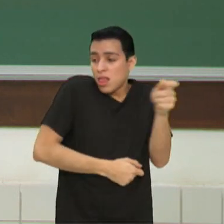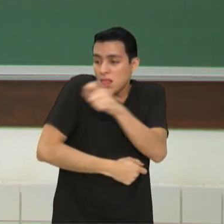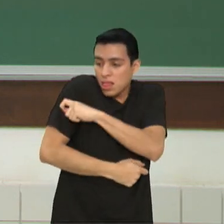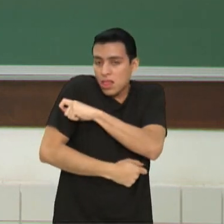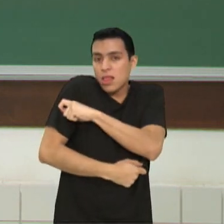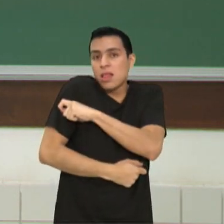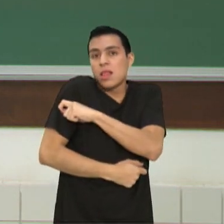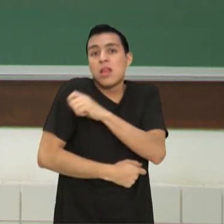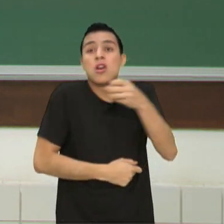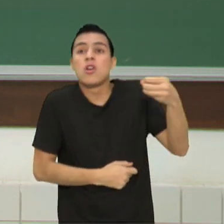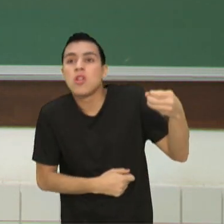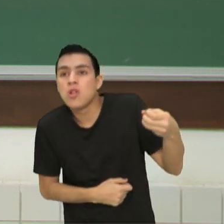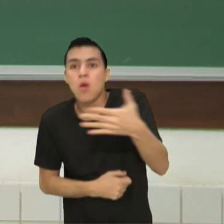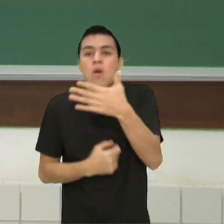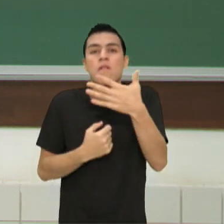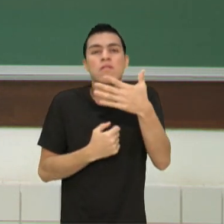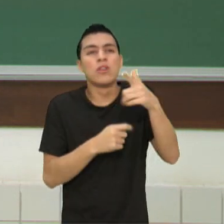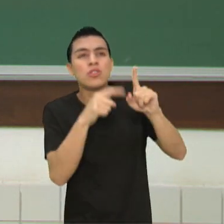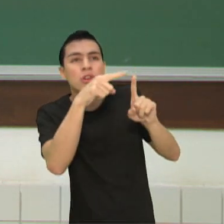os novos tipos de gripe.